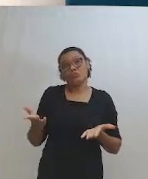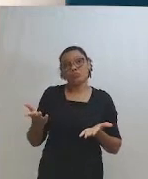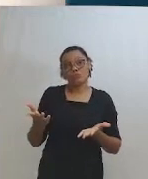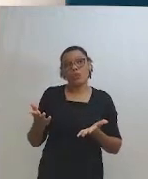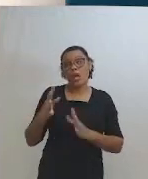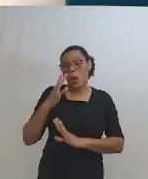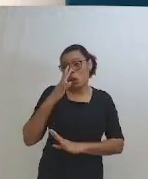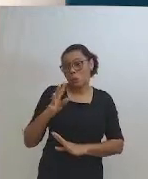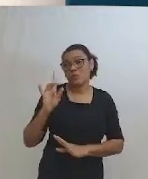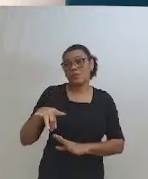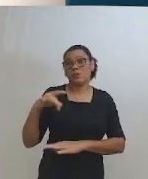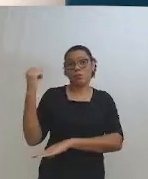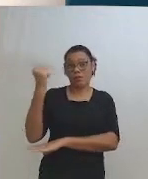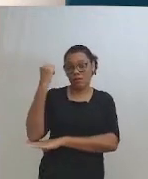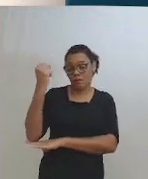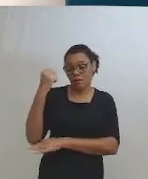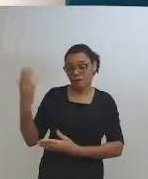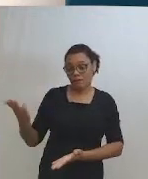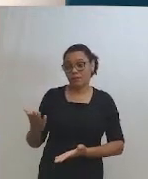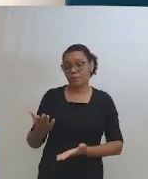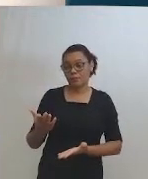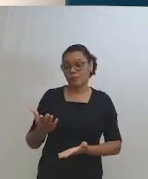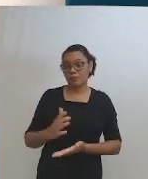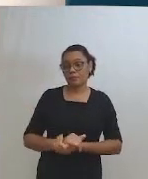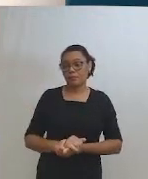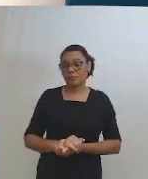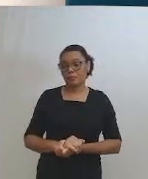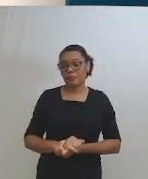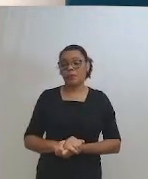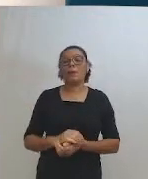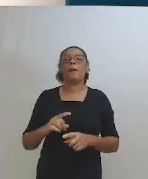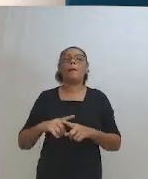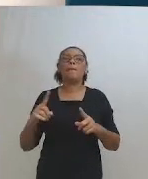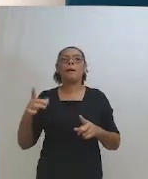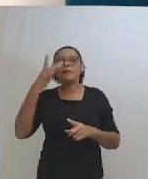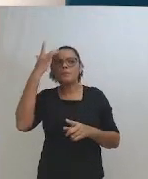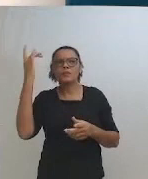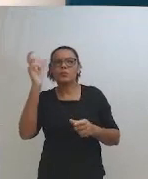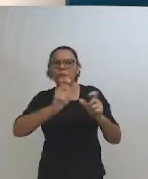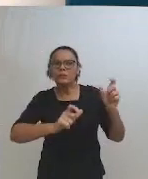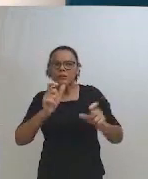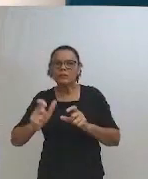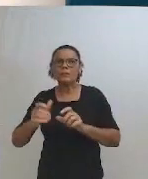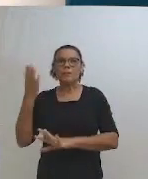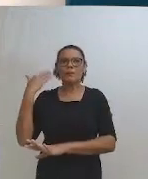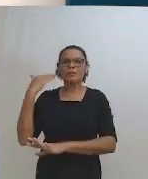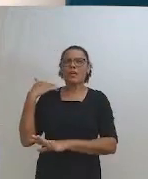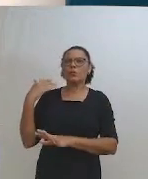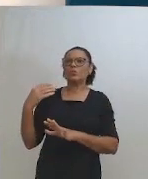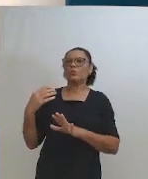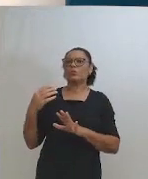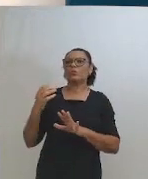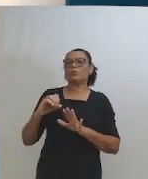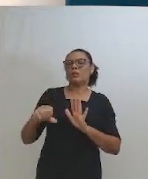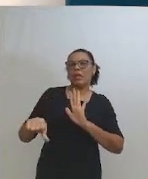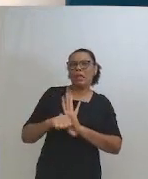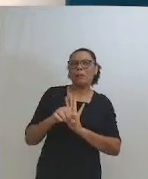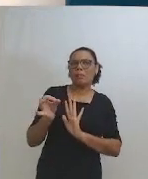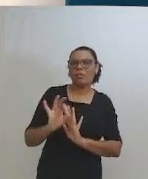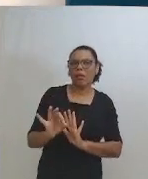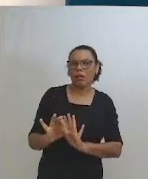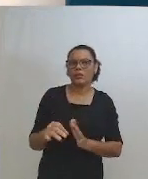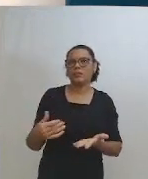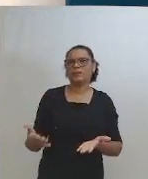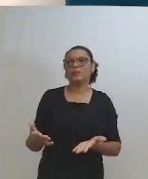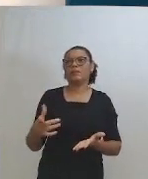possibilita o financiamento de diversos outros crimes, mas indivíduos primários, indivíduos com bons fatores pessoais,